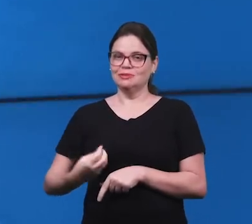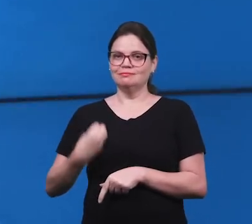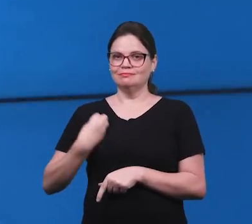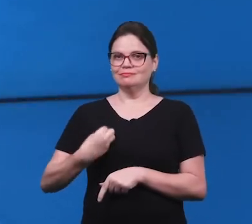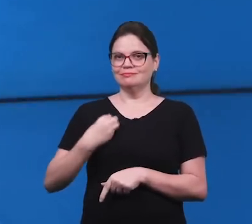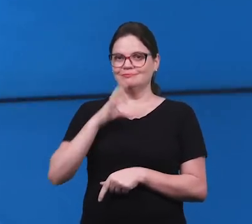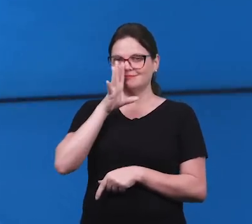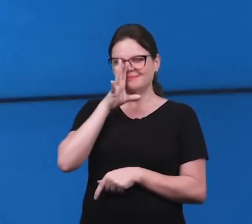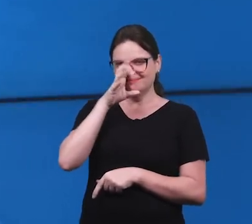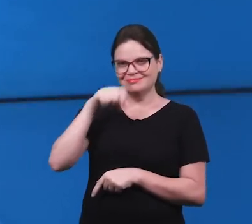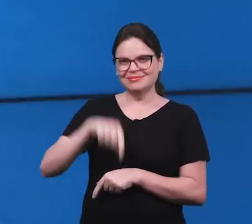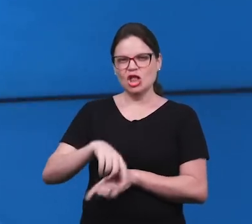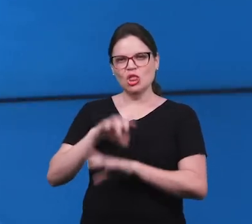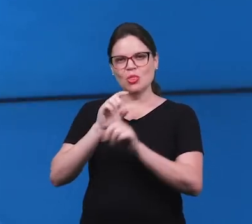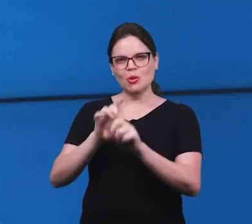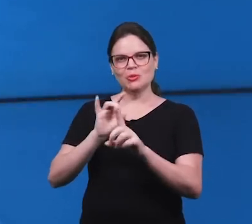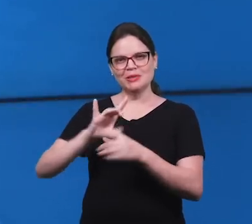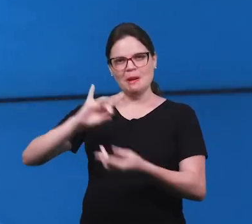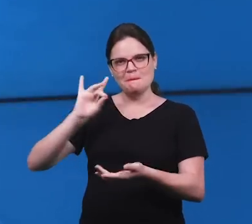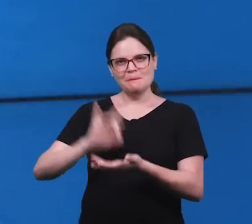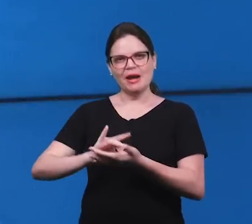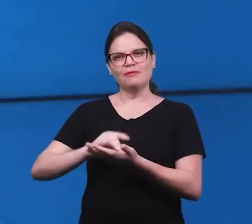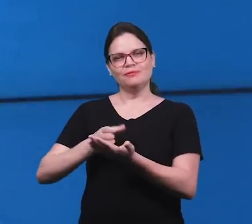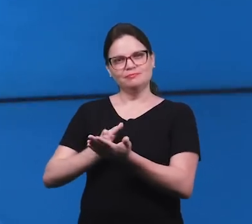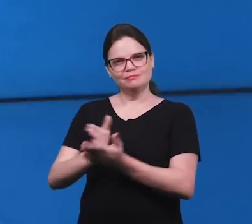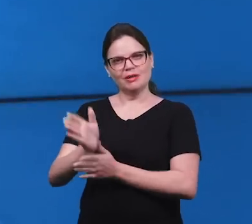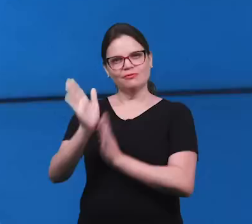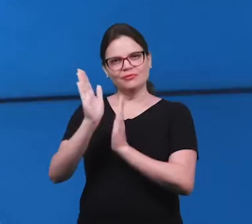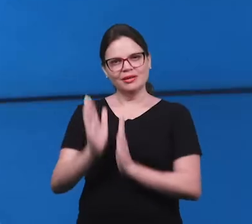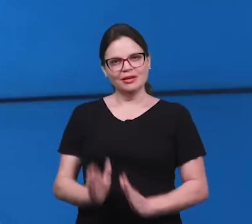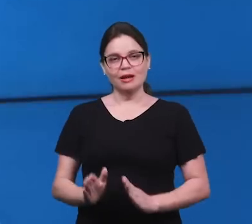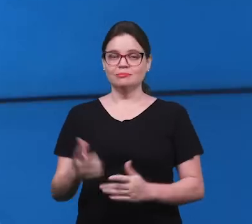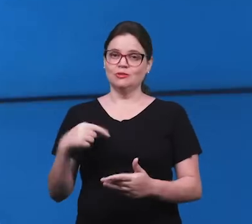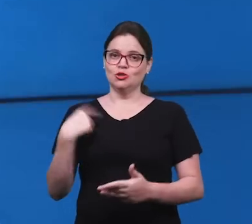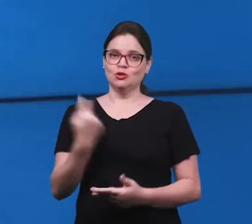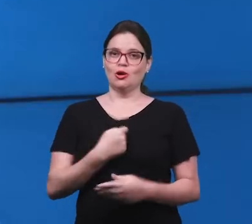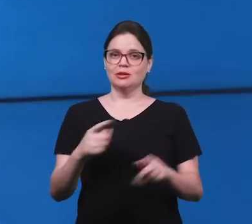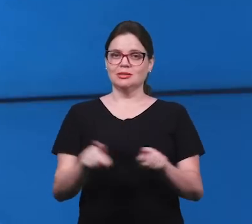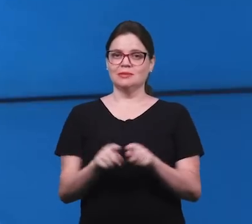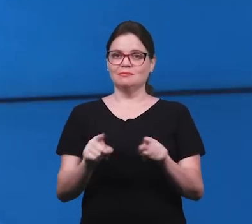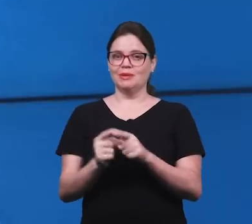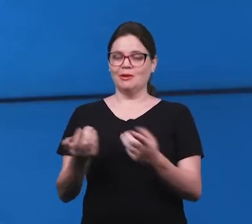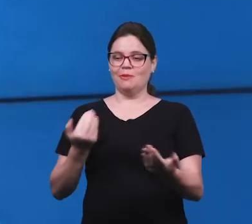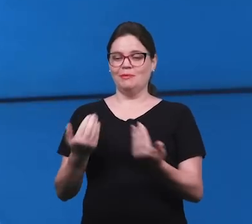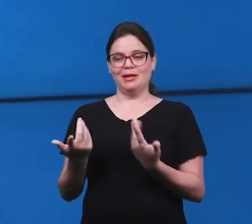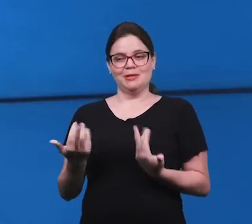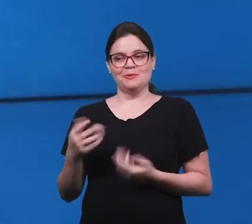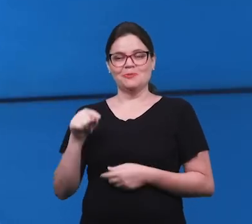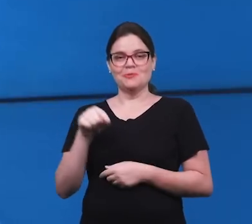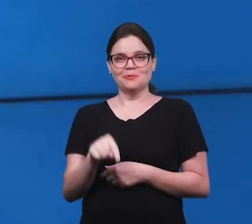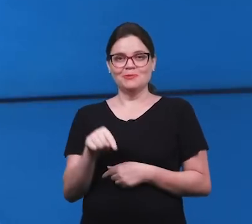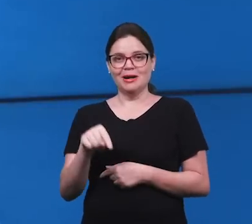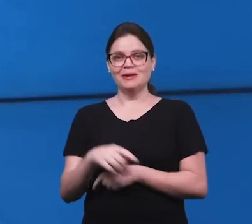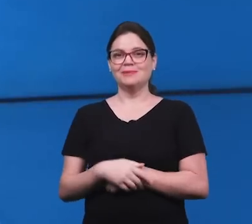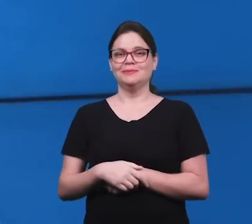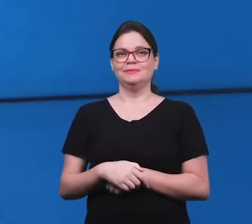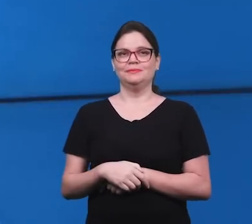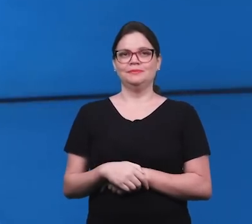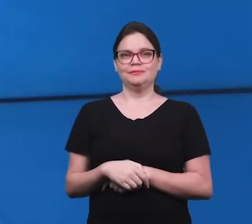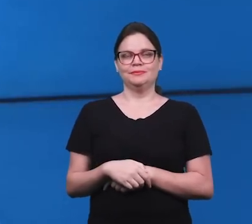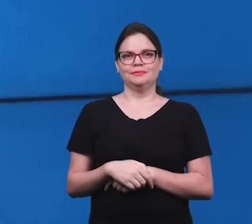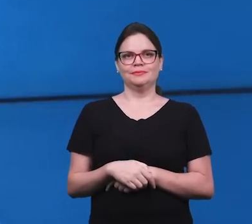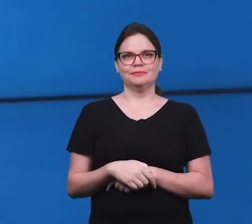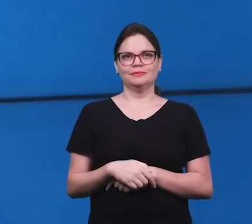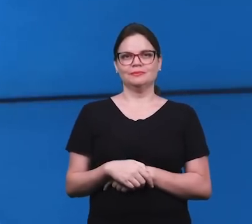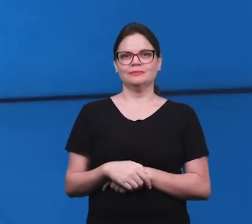os remanescentes, aqueles que permanecem fiéis. E esses, na verdade, podem ser considerados